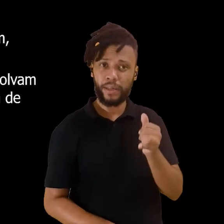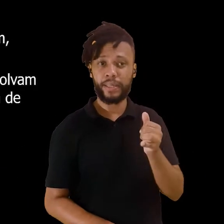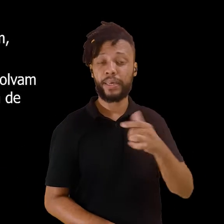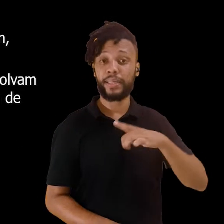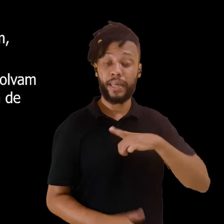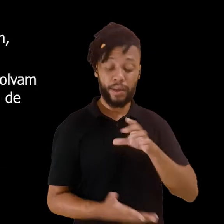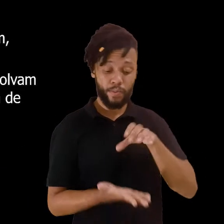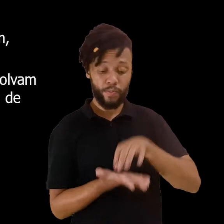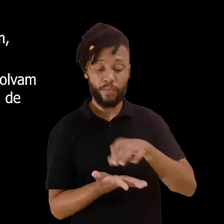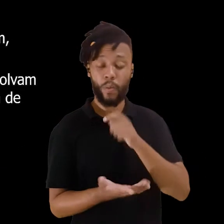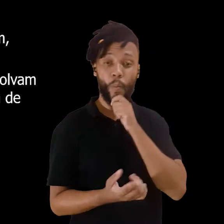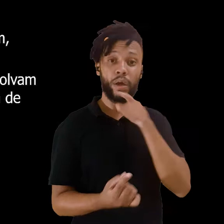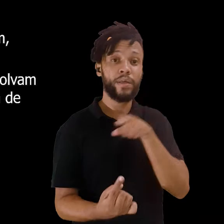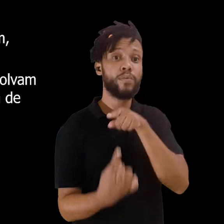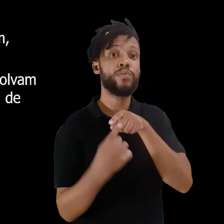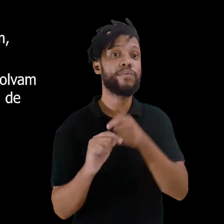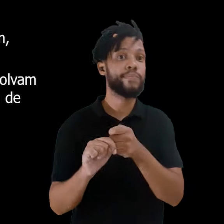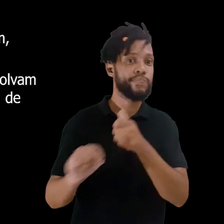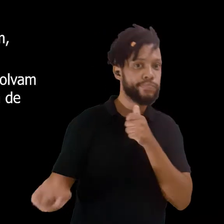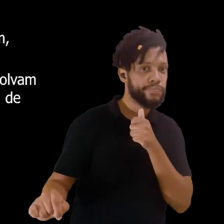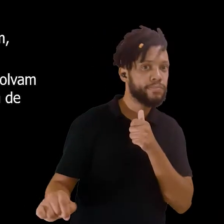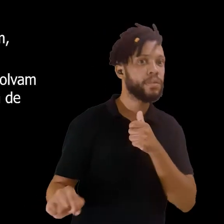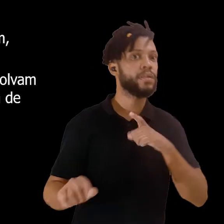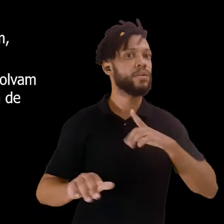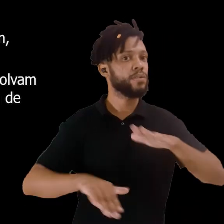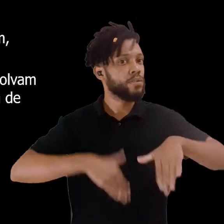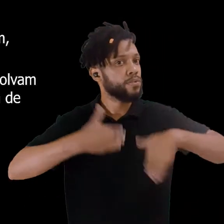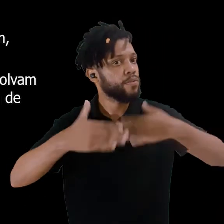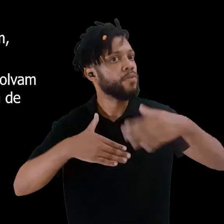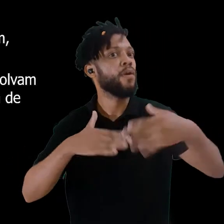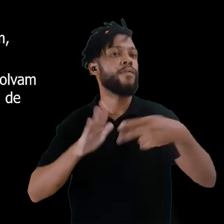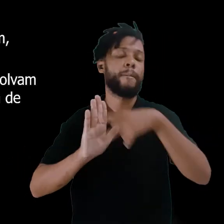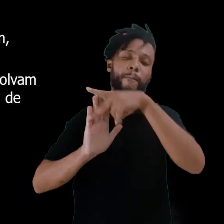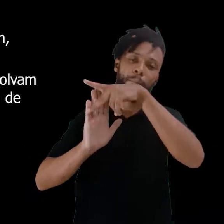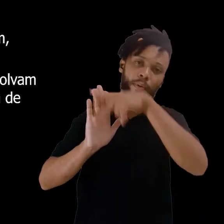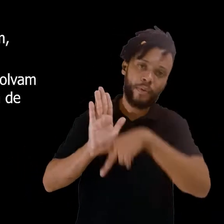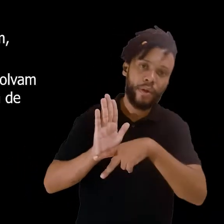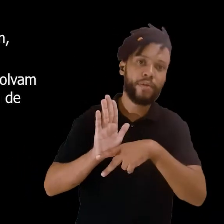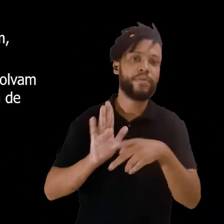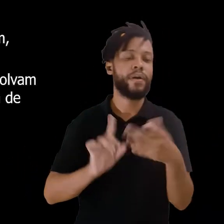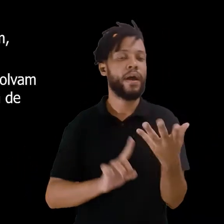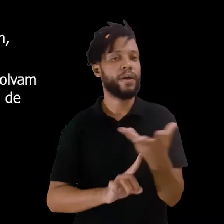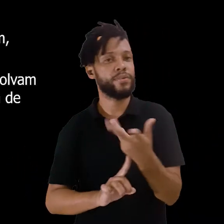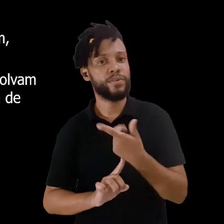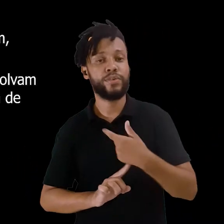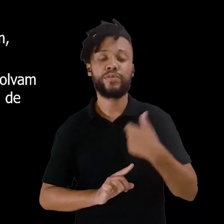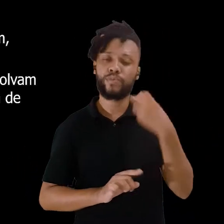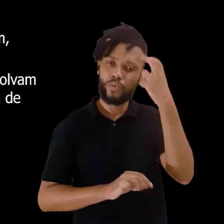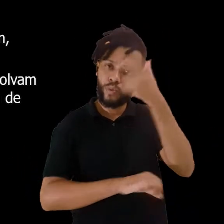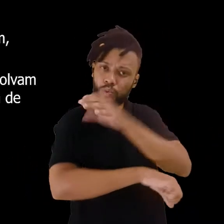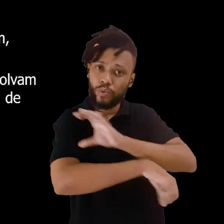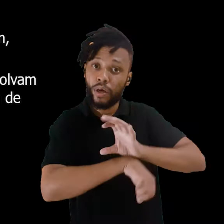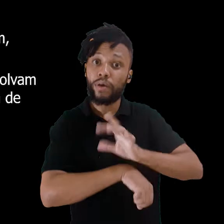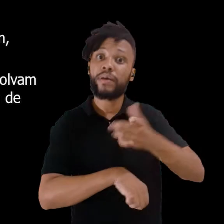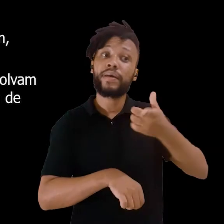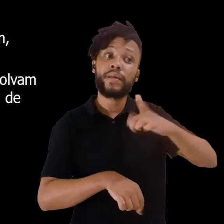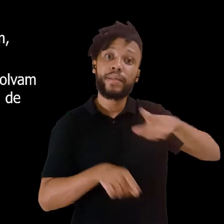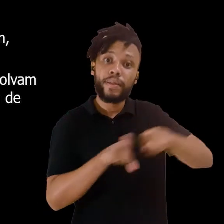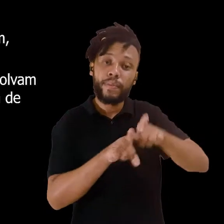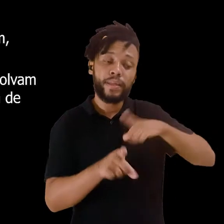lucrativos que desenvolvam projetos artísticos e culturais e que tenham sede no Estado do Rio.